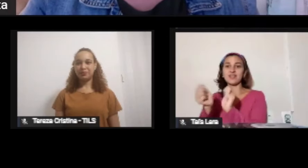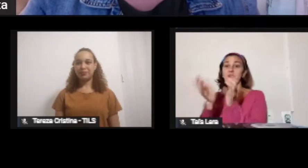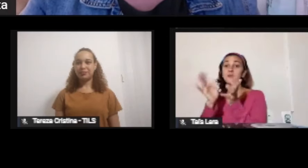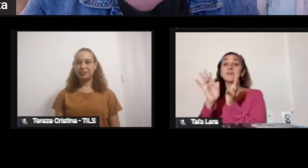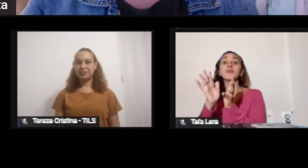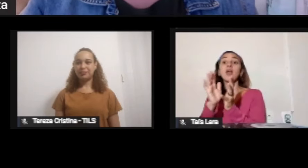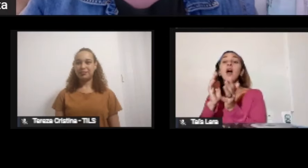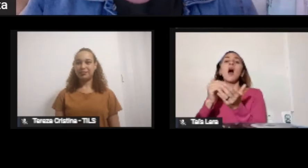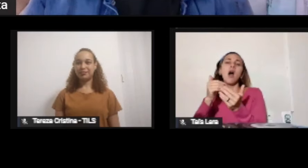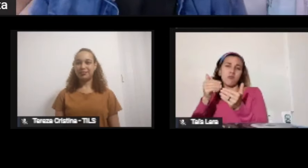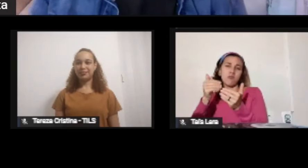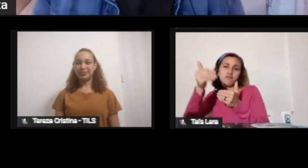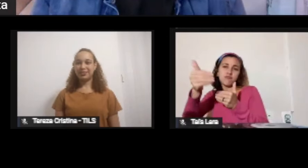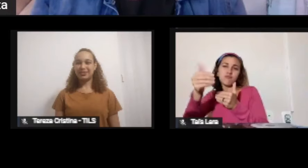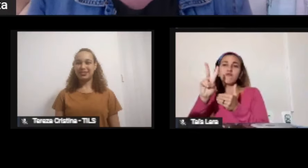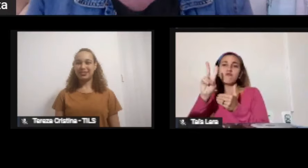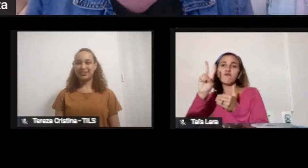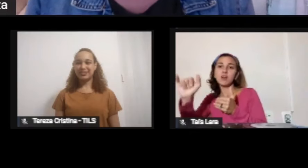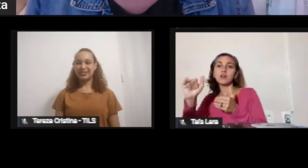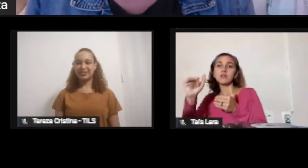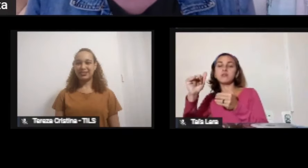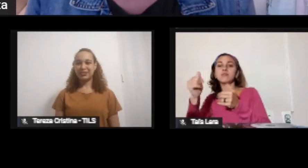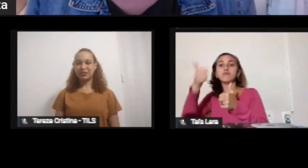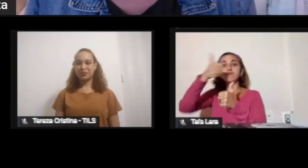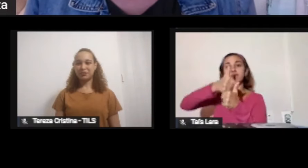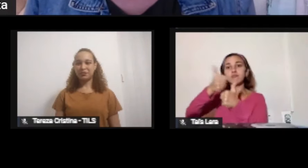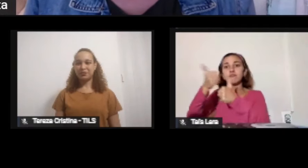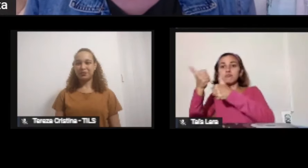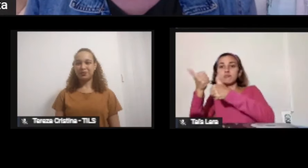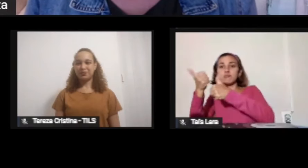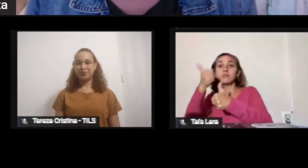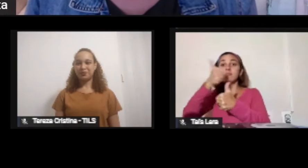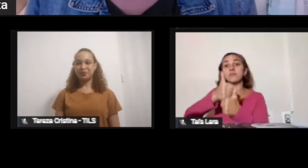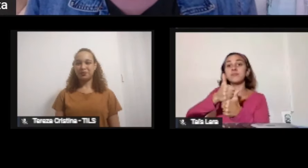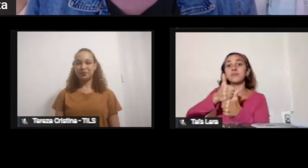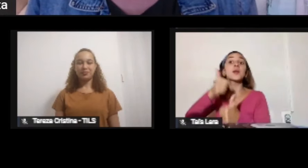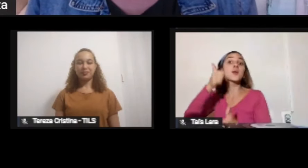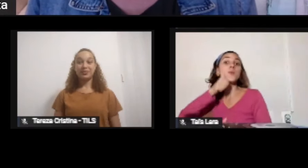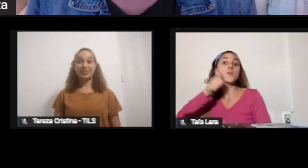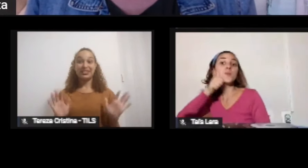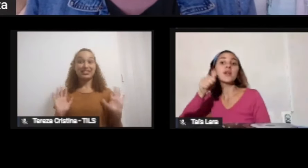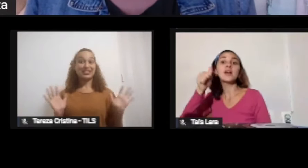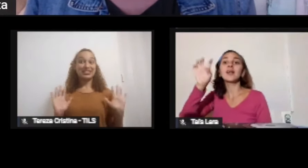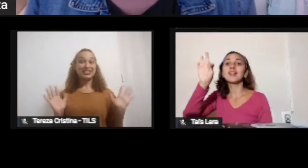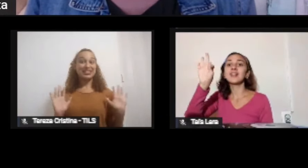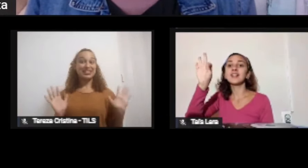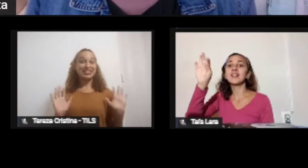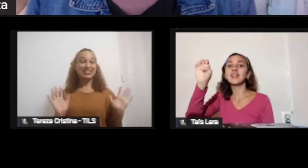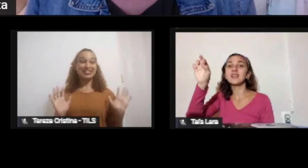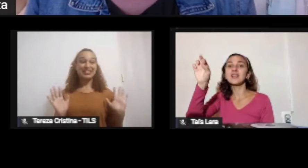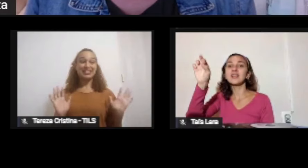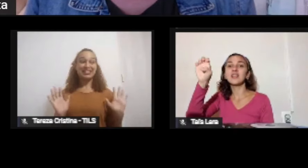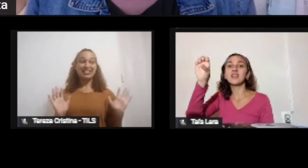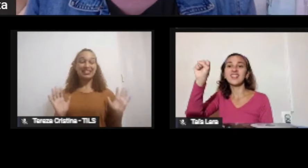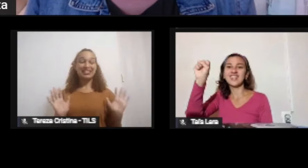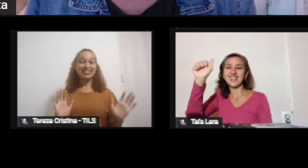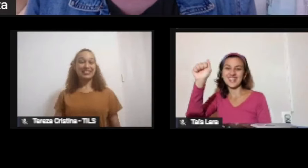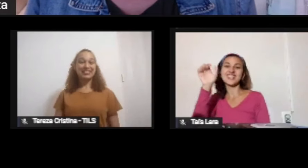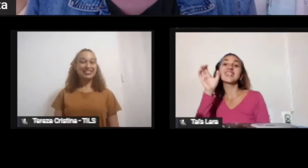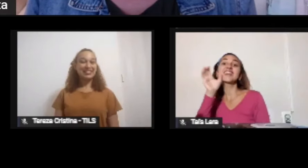ficam no meio sempre. E a Tereza Cristina, ela é uma mulher negra de